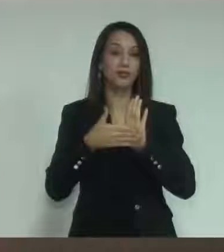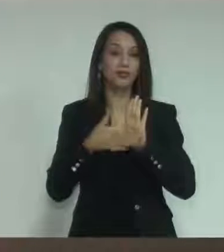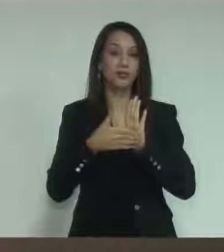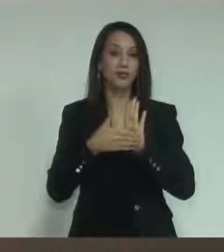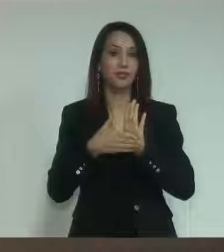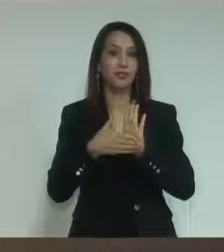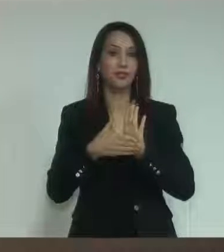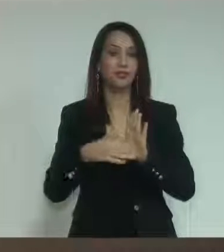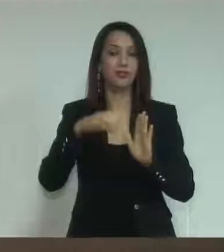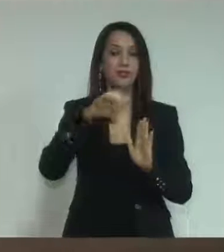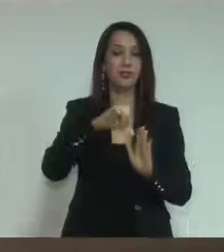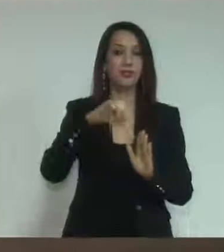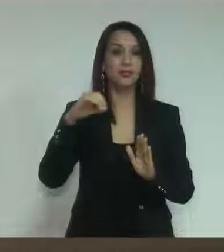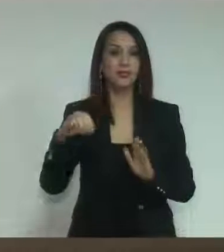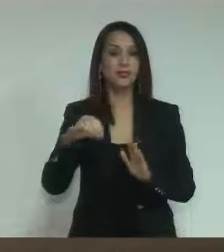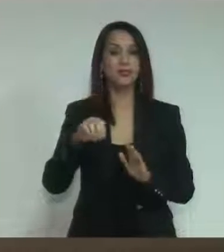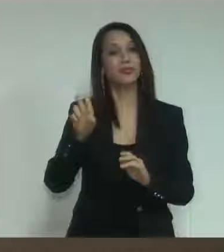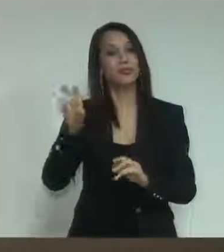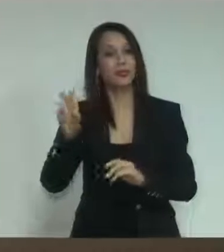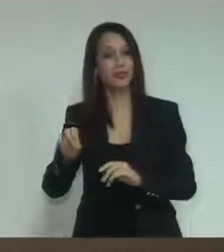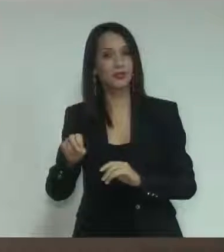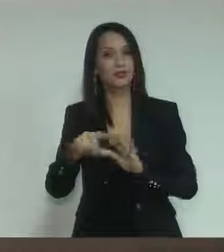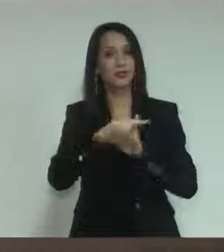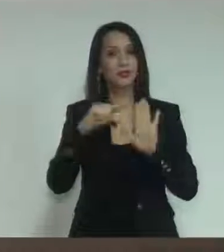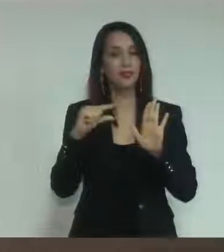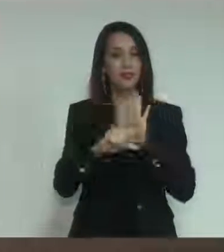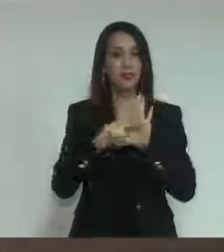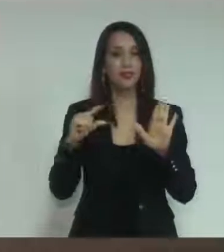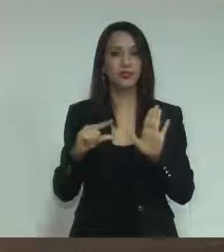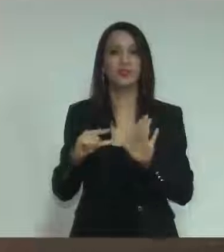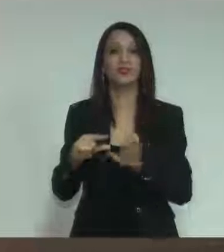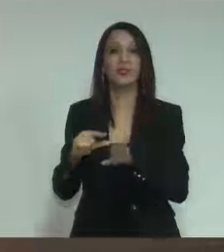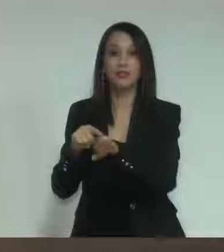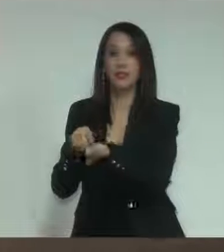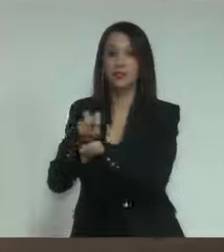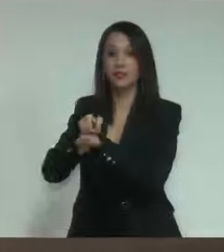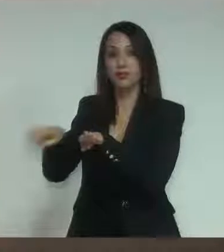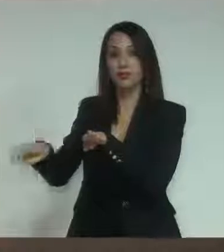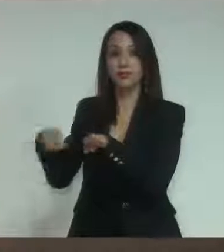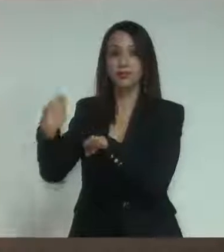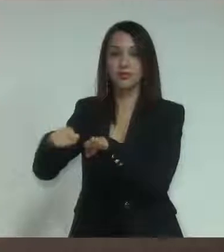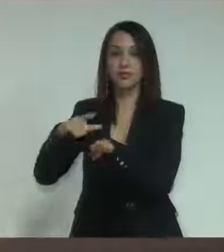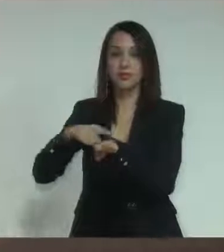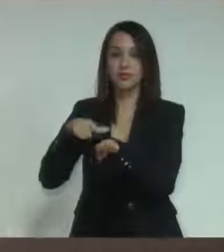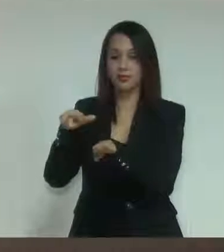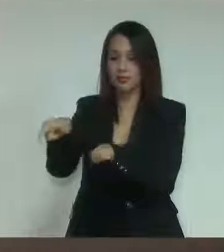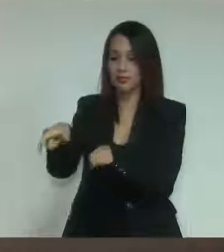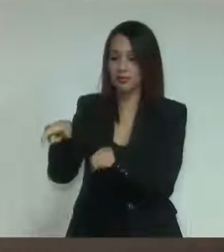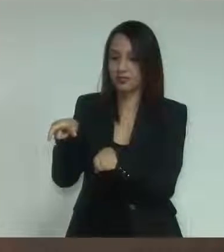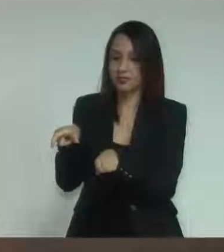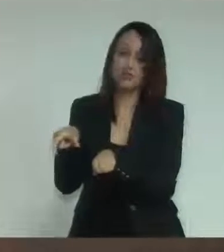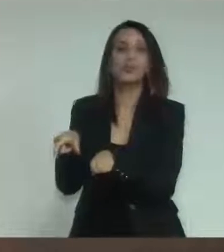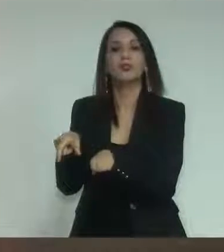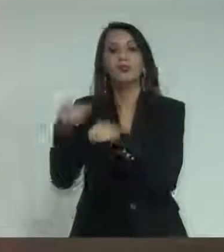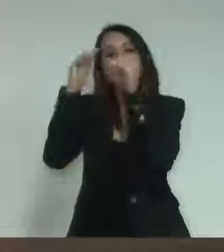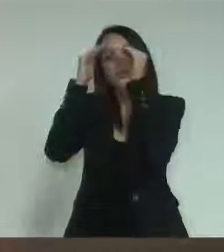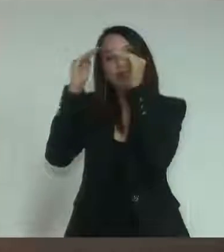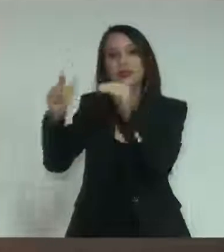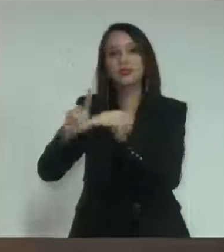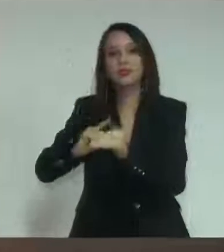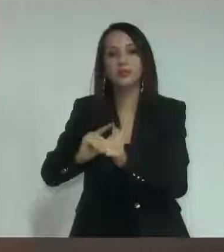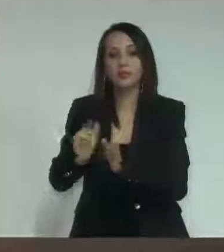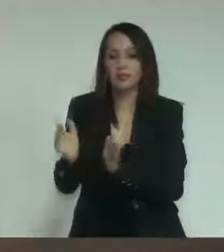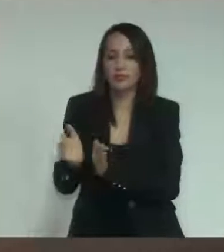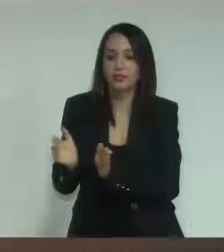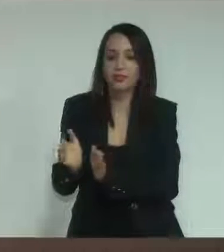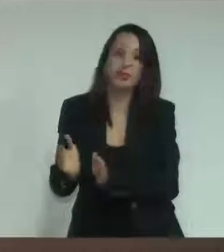norma 9050 e suas características. O ponto de parada no passeio público deve estar integrado com o entorno, respeitando uma faixa mínima